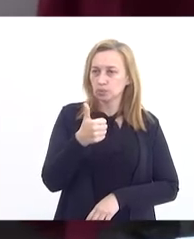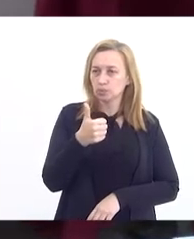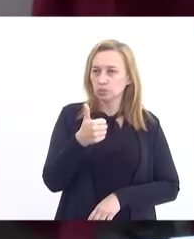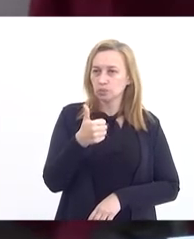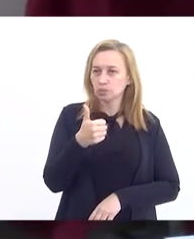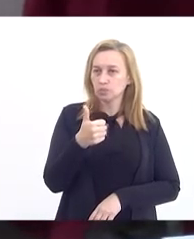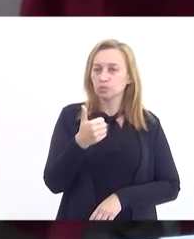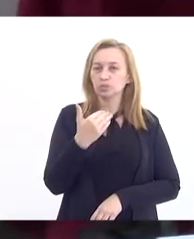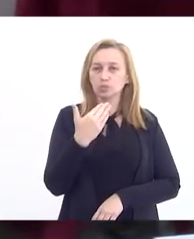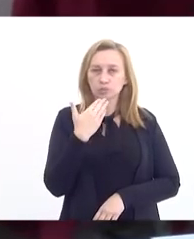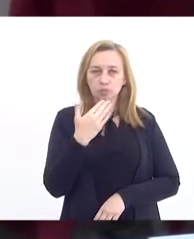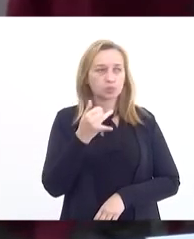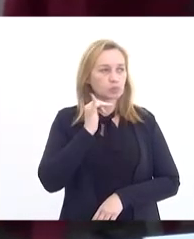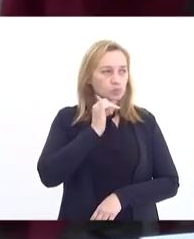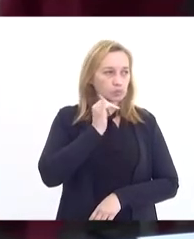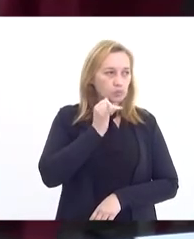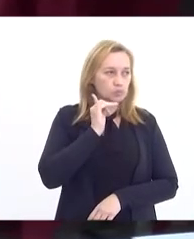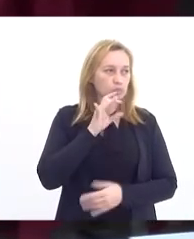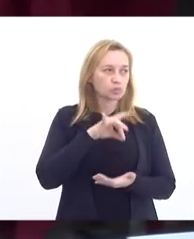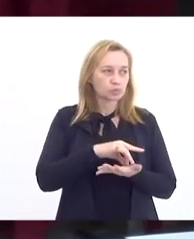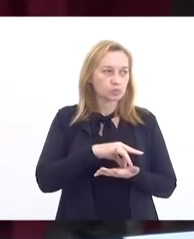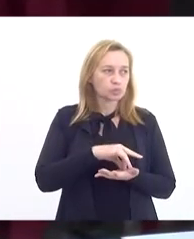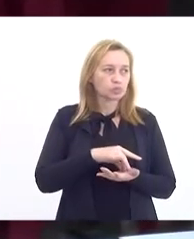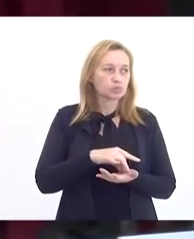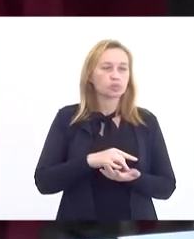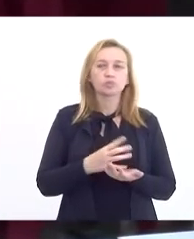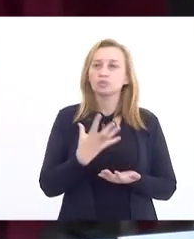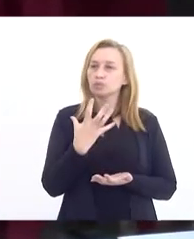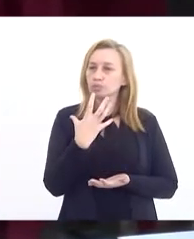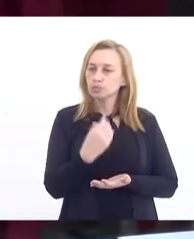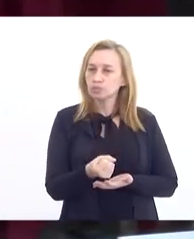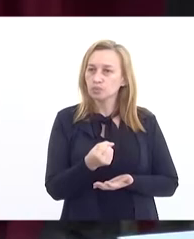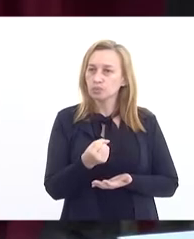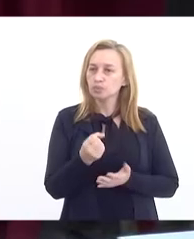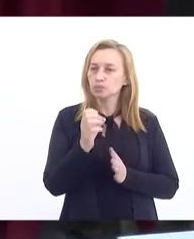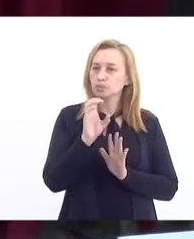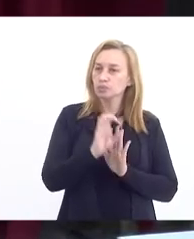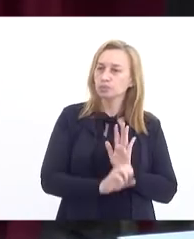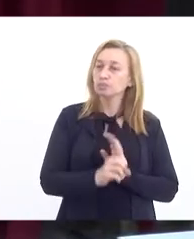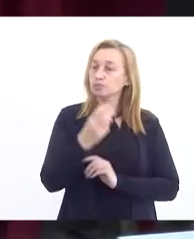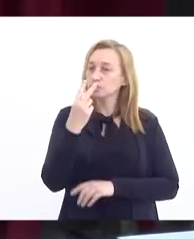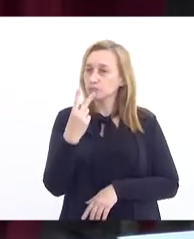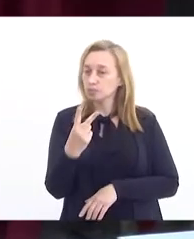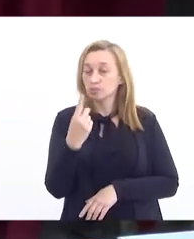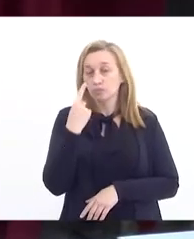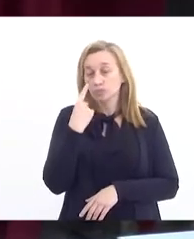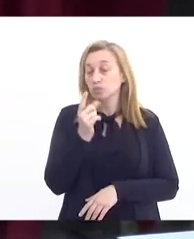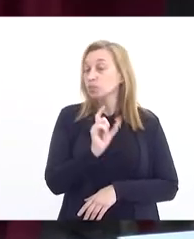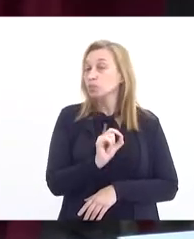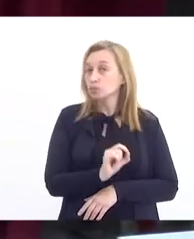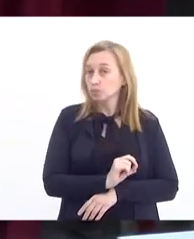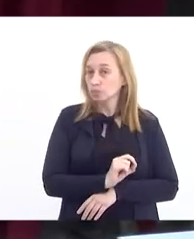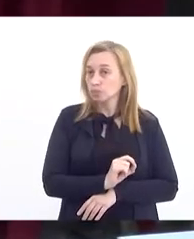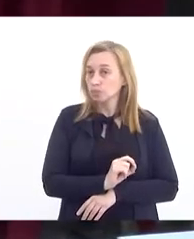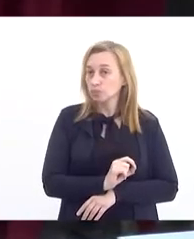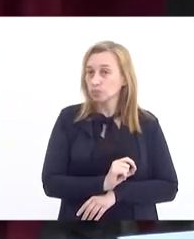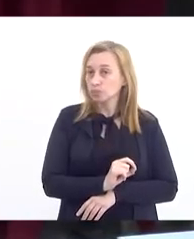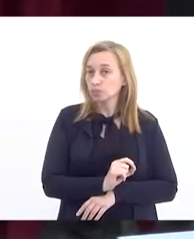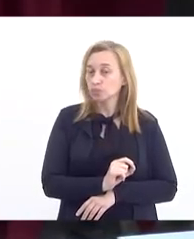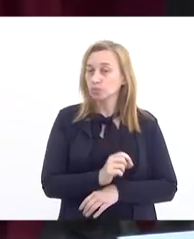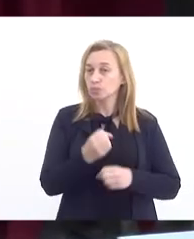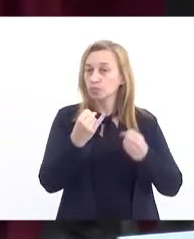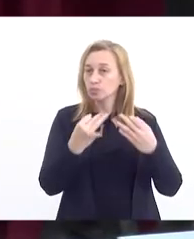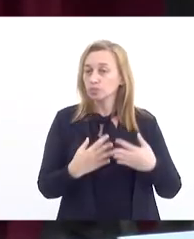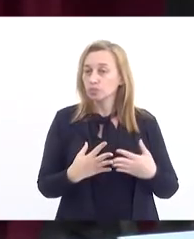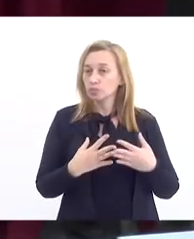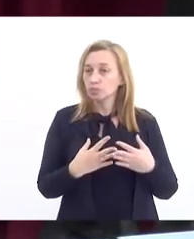conforme o relator original, e favorável à emenda 2, tendo em vista que especifica que a